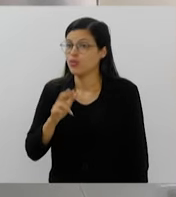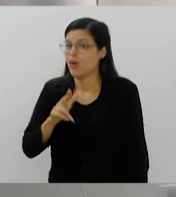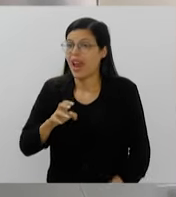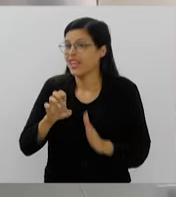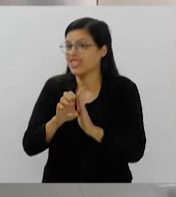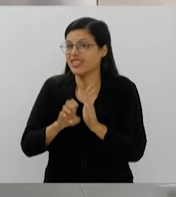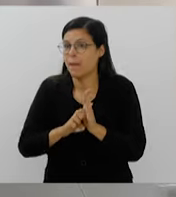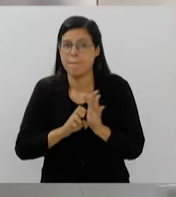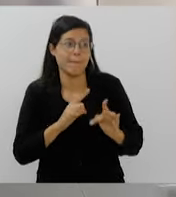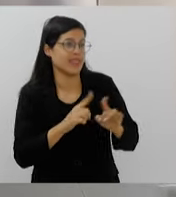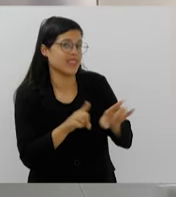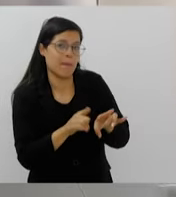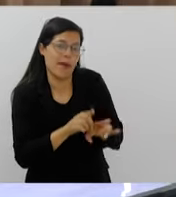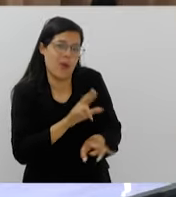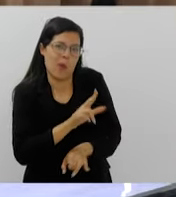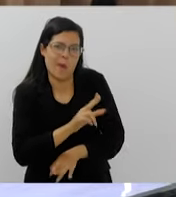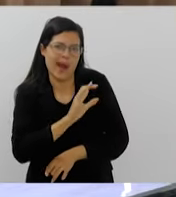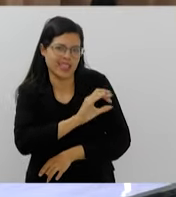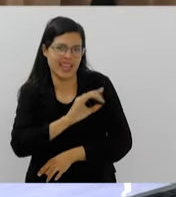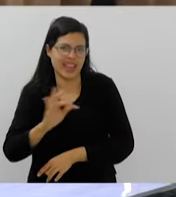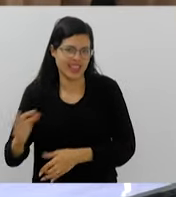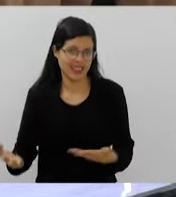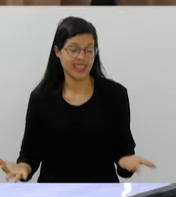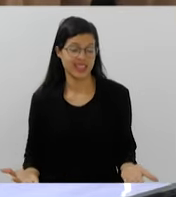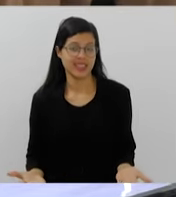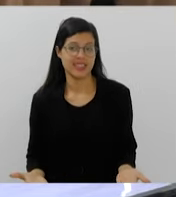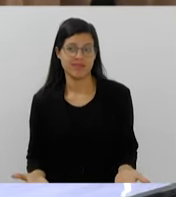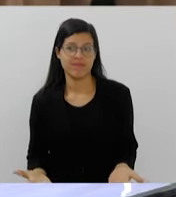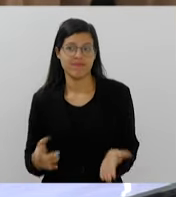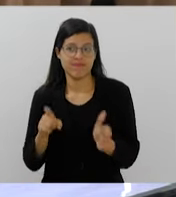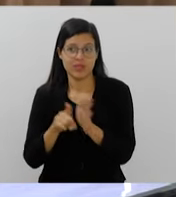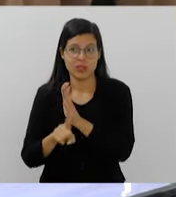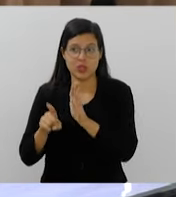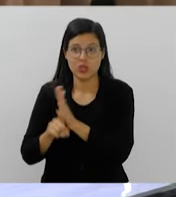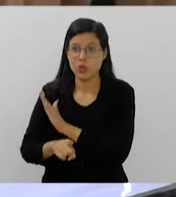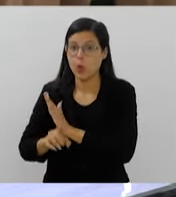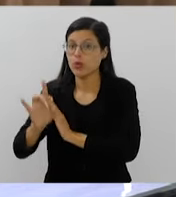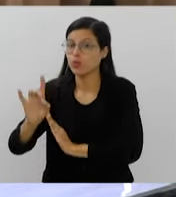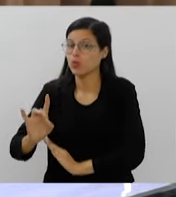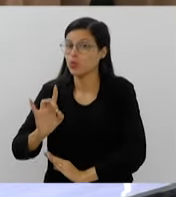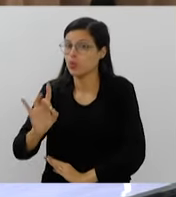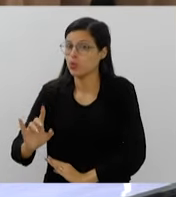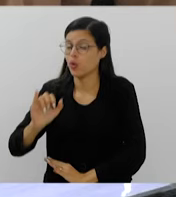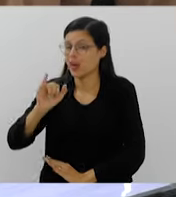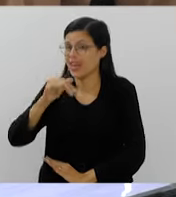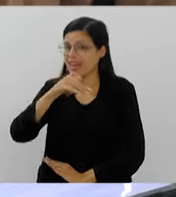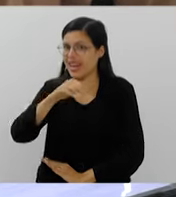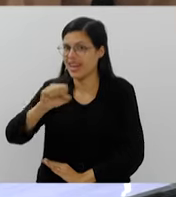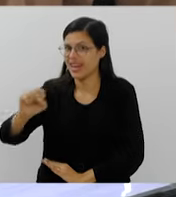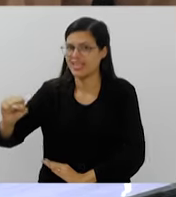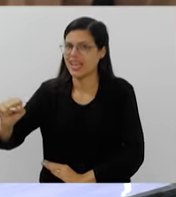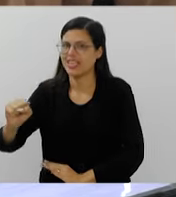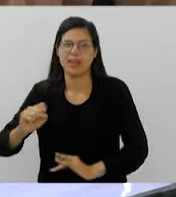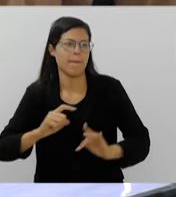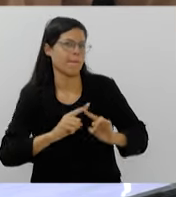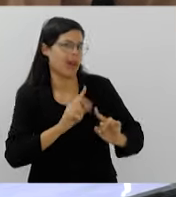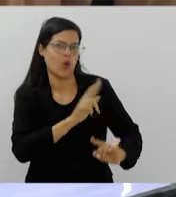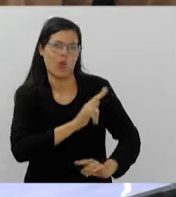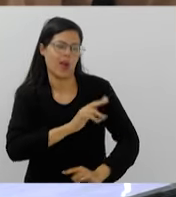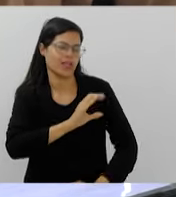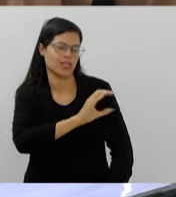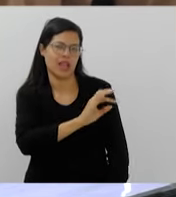não somos seletistas. Mas o ponto de vista do desconto é para o INSS. Previdenciário. Desconto previdenciário. Mas não é seletista. Sim,